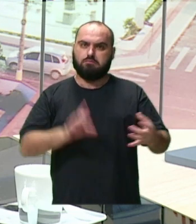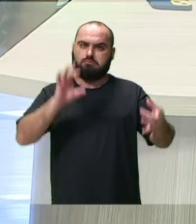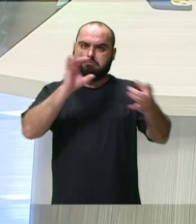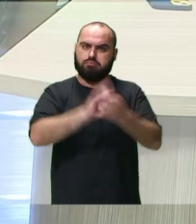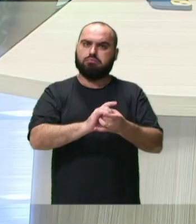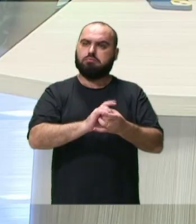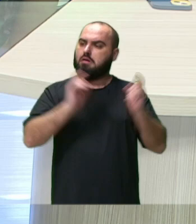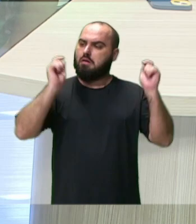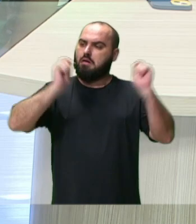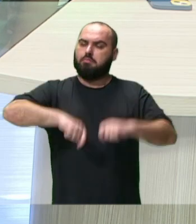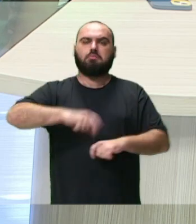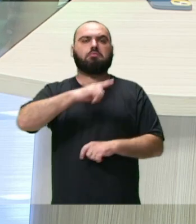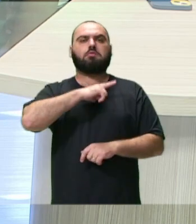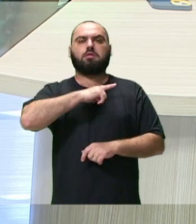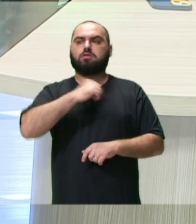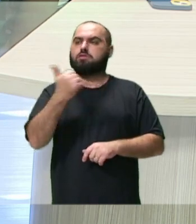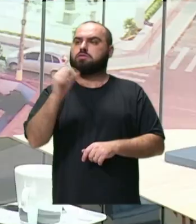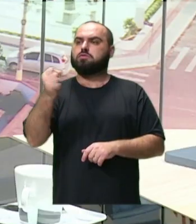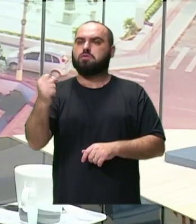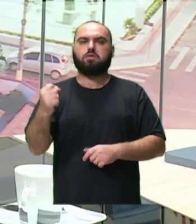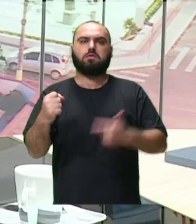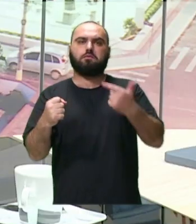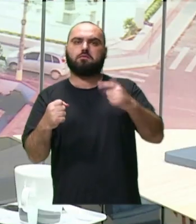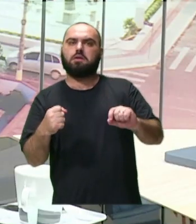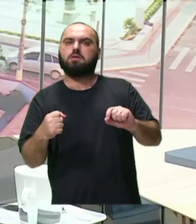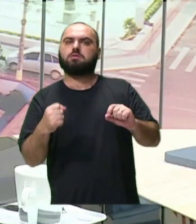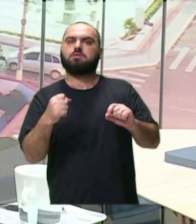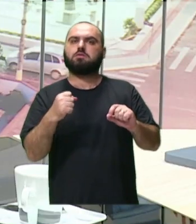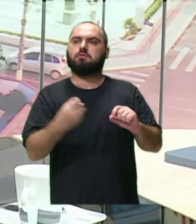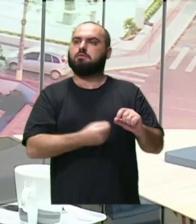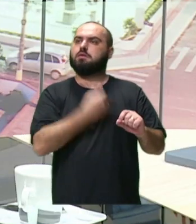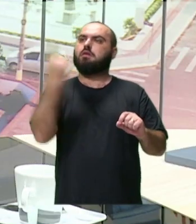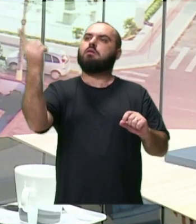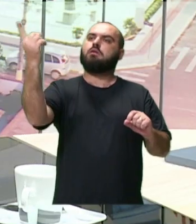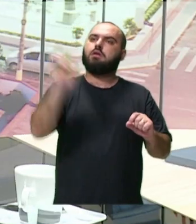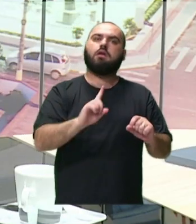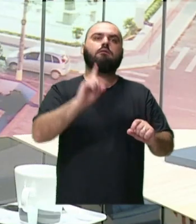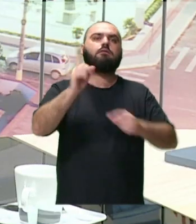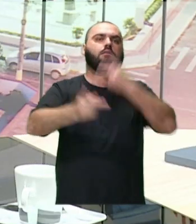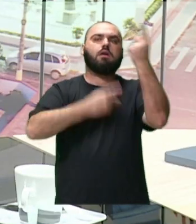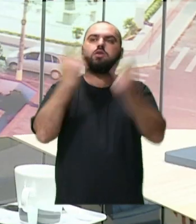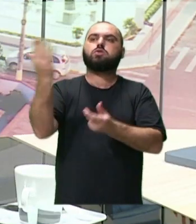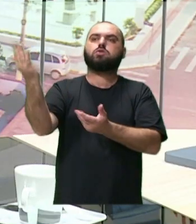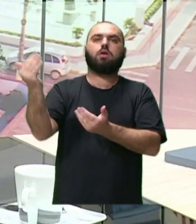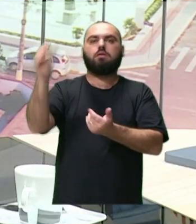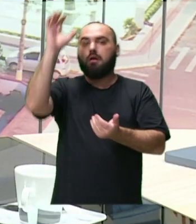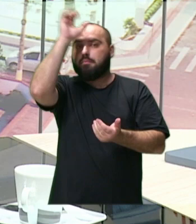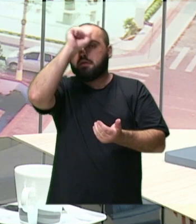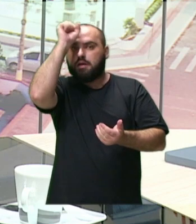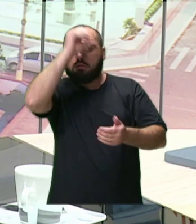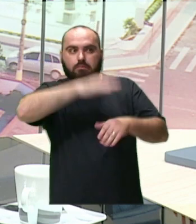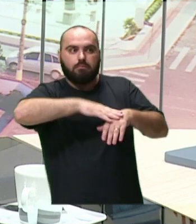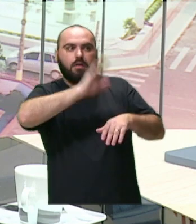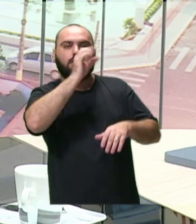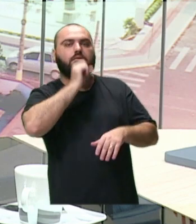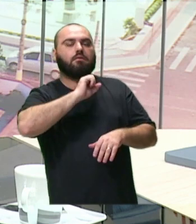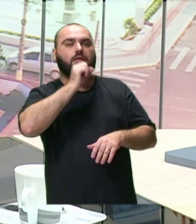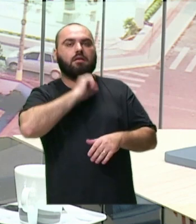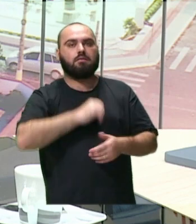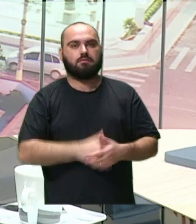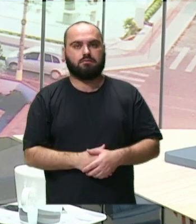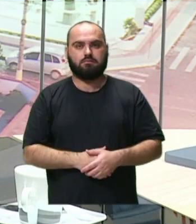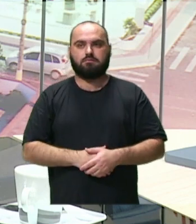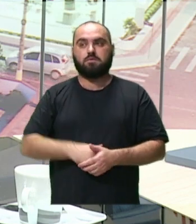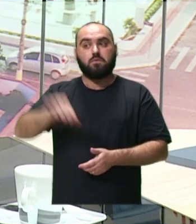tem capacidade sim, ela pode ter 18, ela pode ter 20 anos, ela pode vir aqui falar da juventude e pode aprender com os demais. A gente aprende ouvindo, tendo empatia